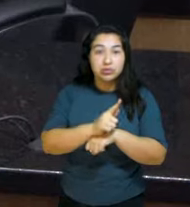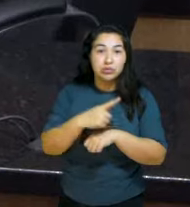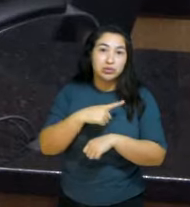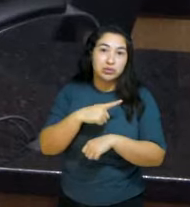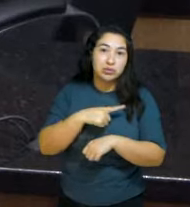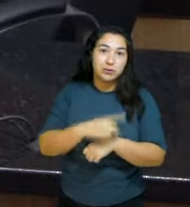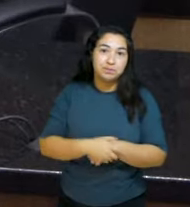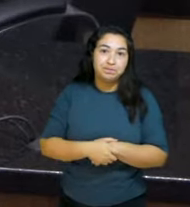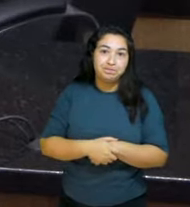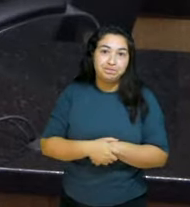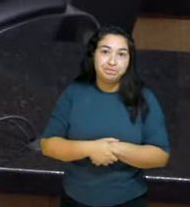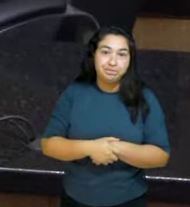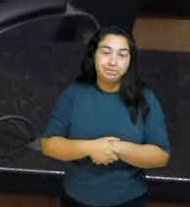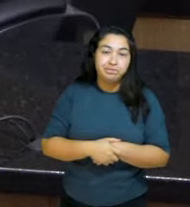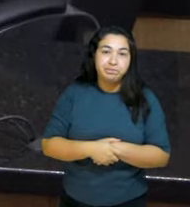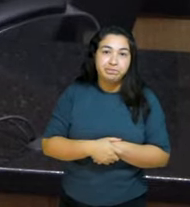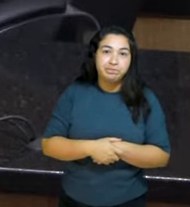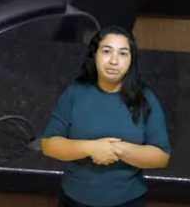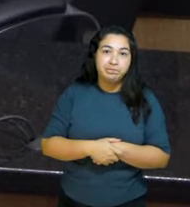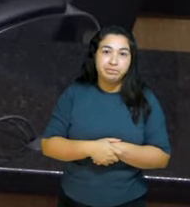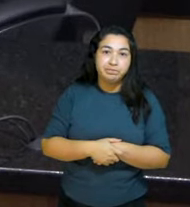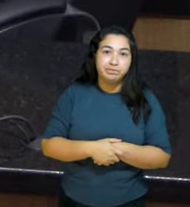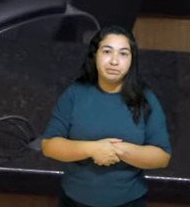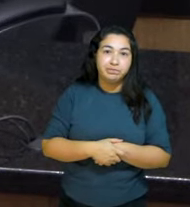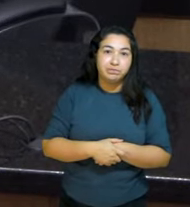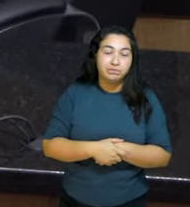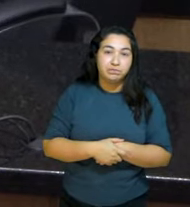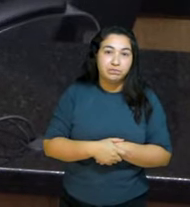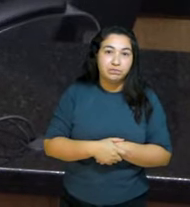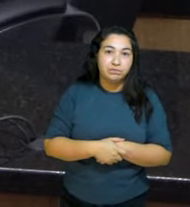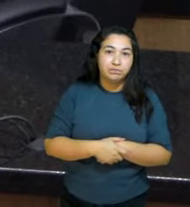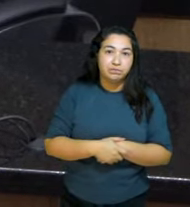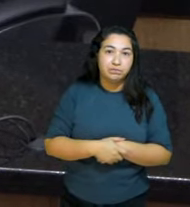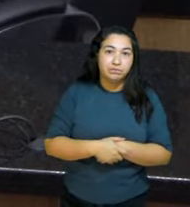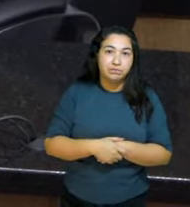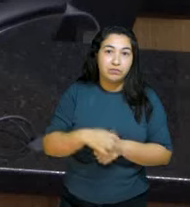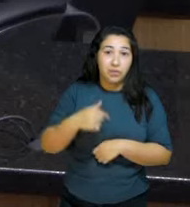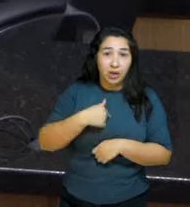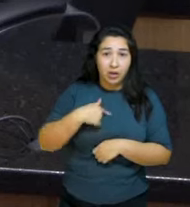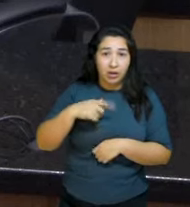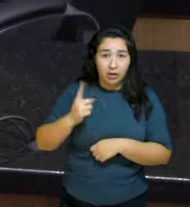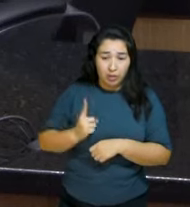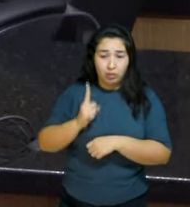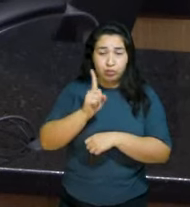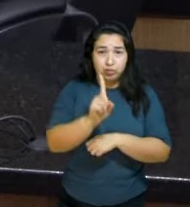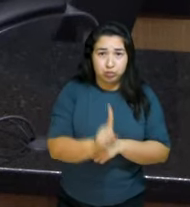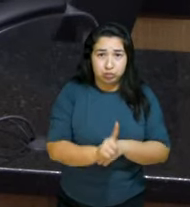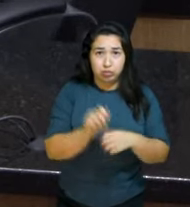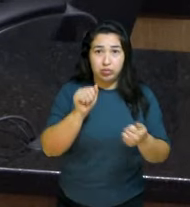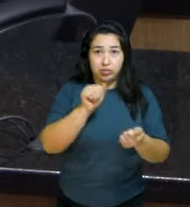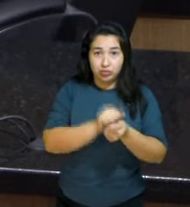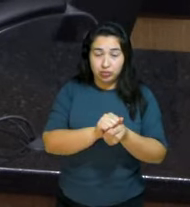e fiz questão, deputado Fernando, em estar presente junto com o amigo Nivaldo,